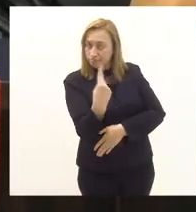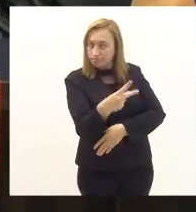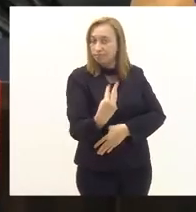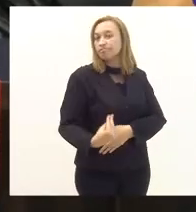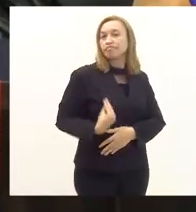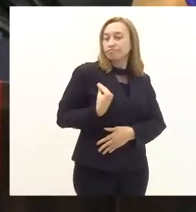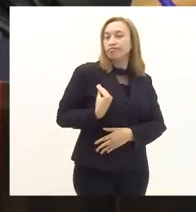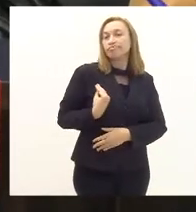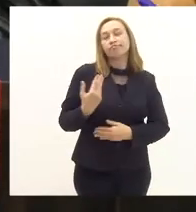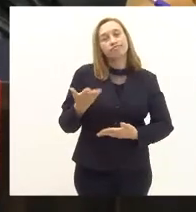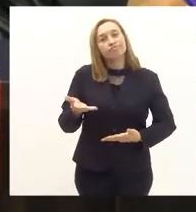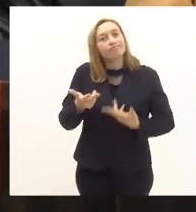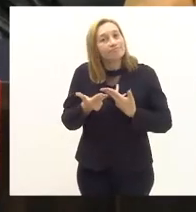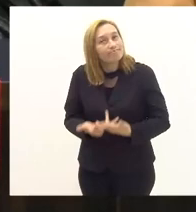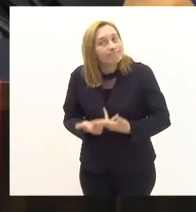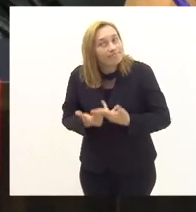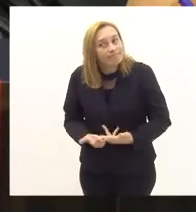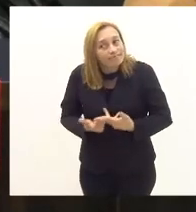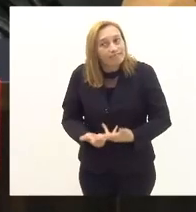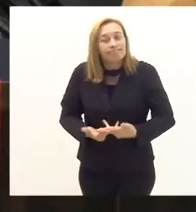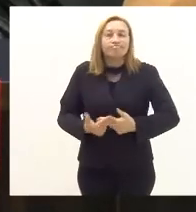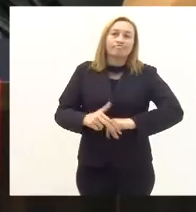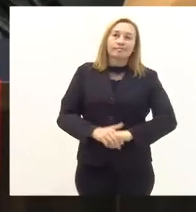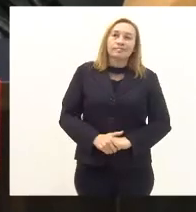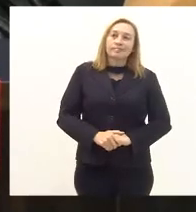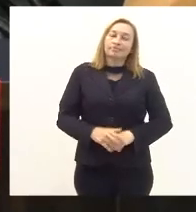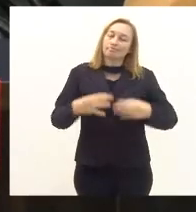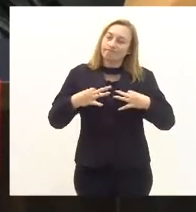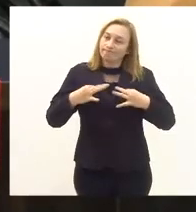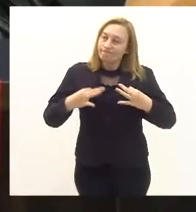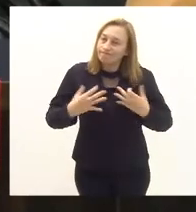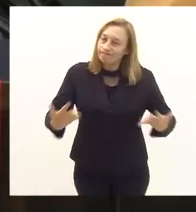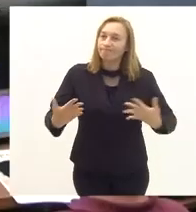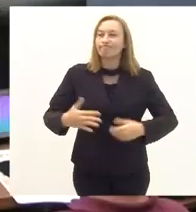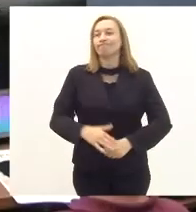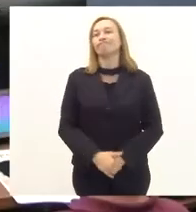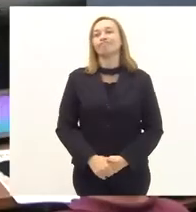presença, pela paciência e pela disposição.